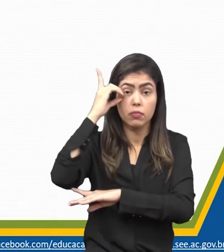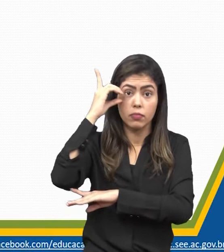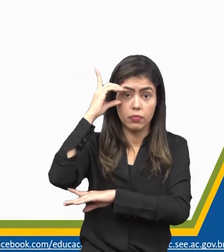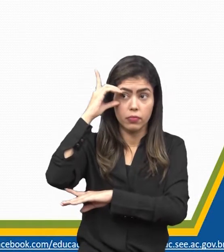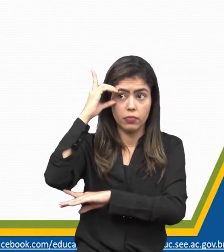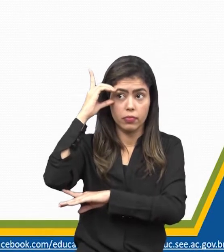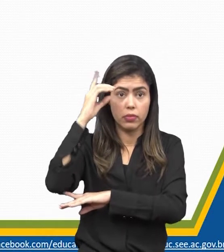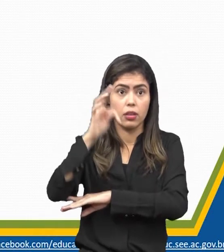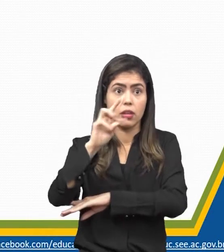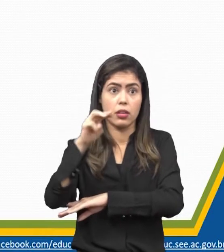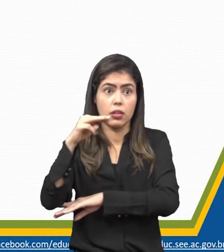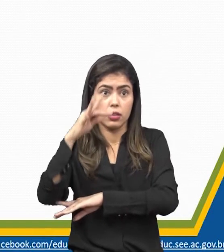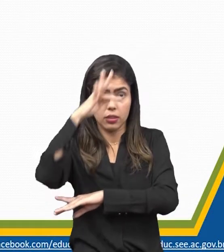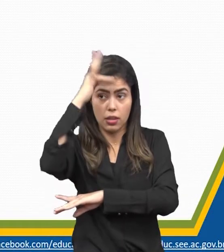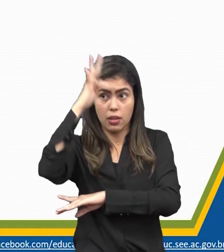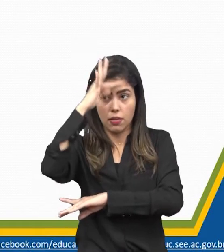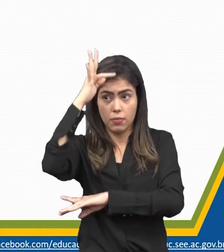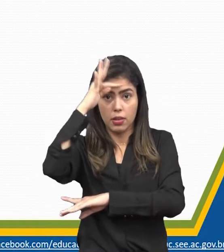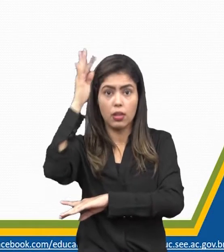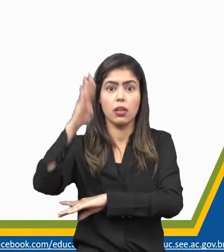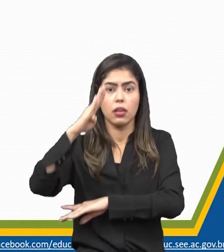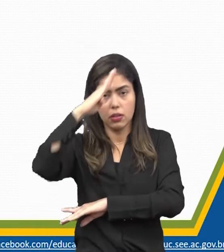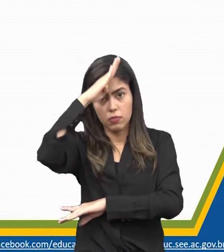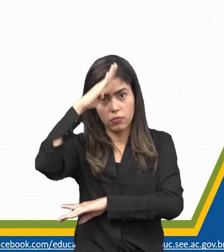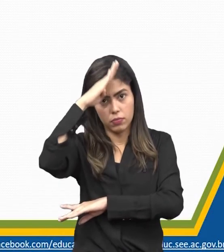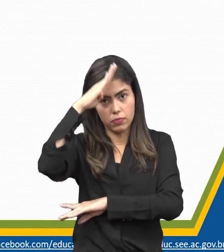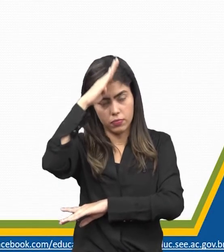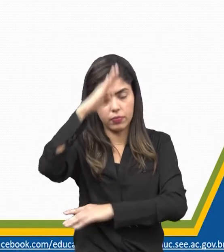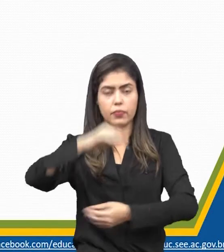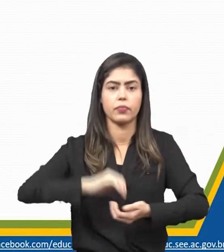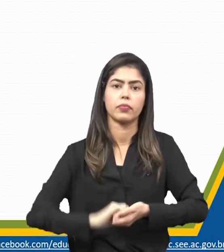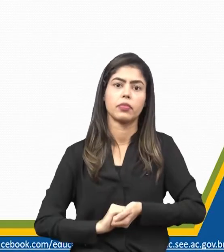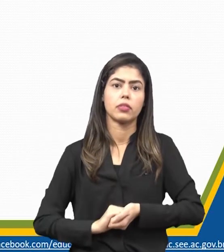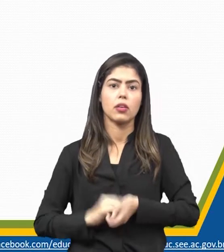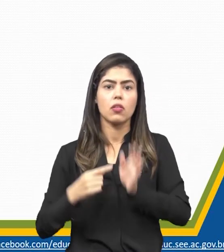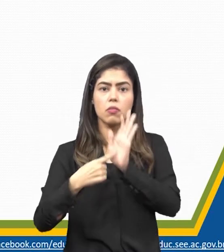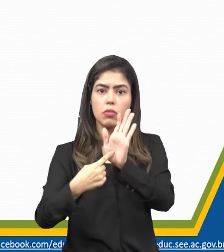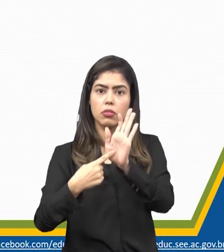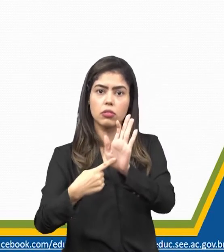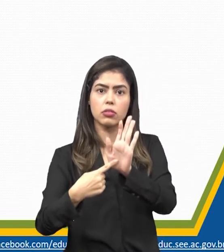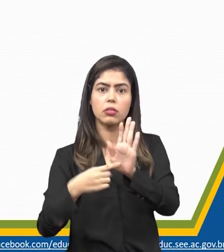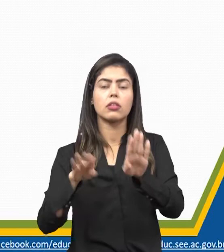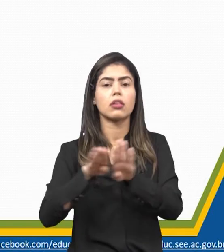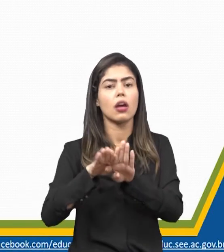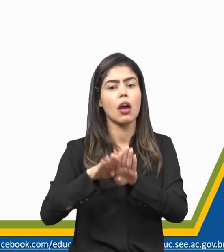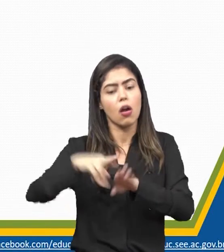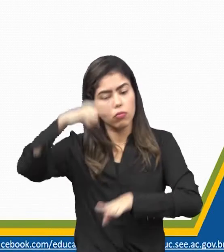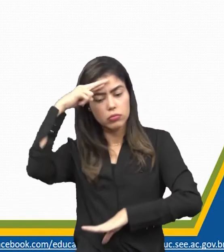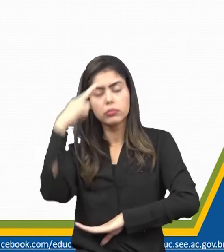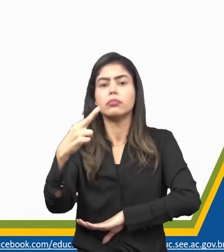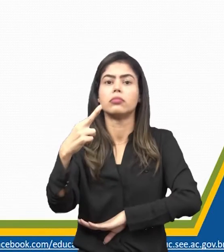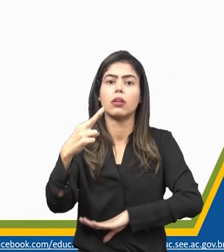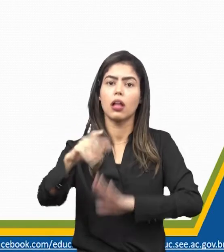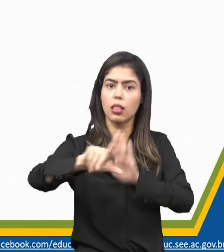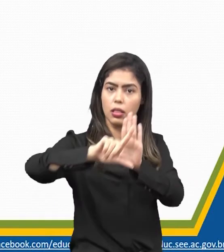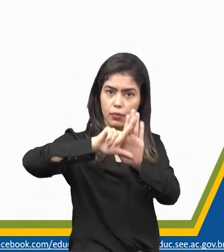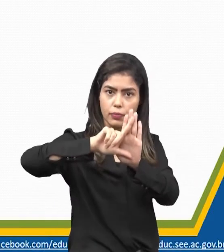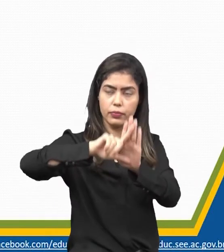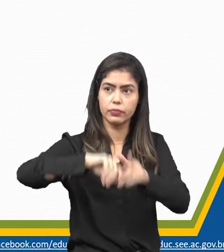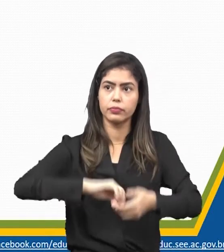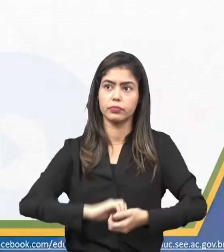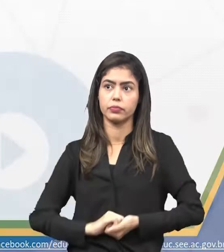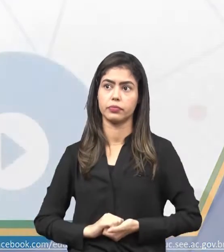Dilma, Temer e o nosso presidente Bolsonaro, né, exercendo aí uma autoridade